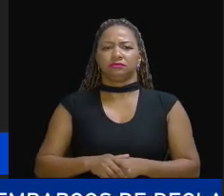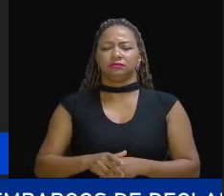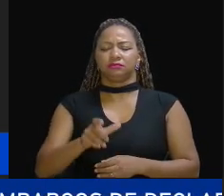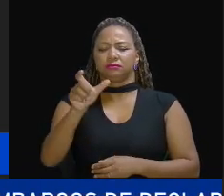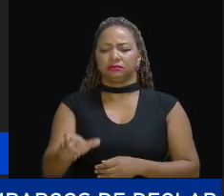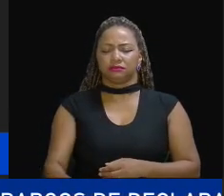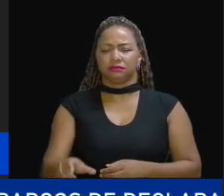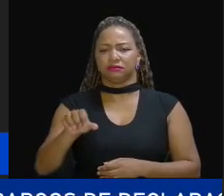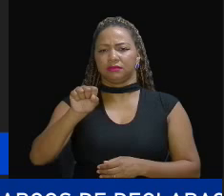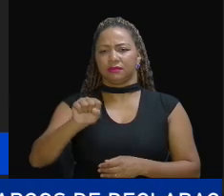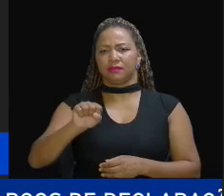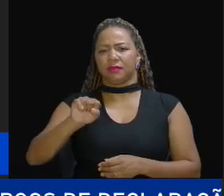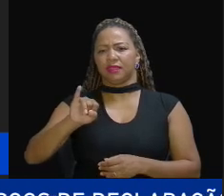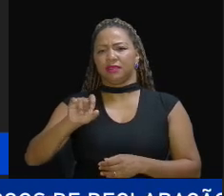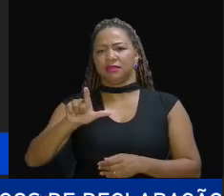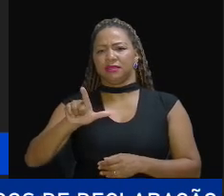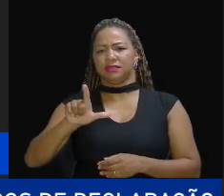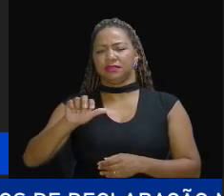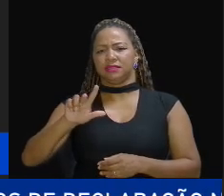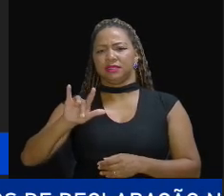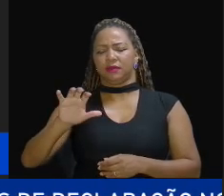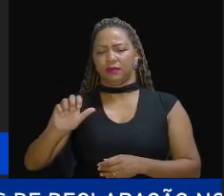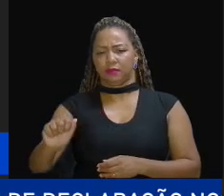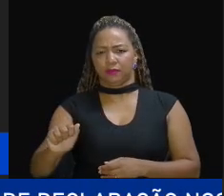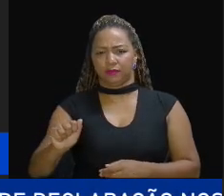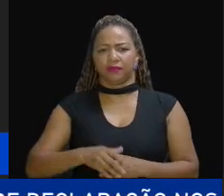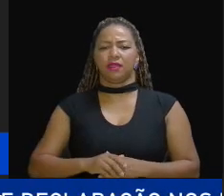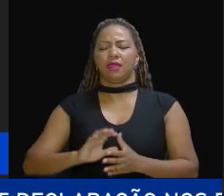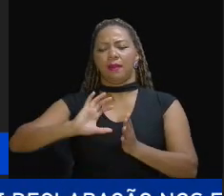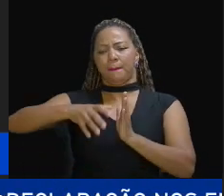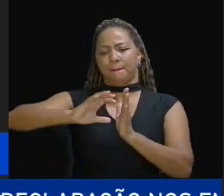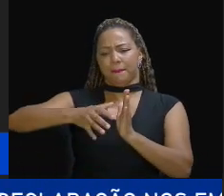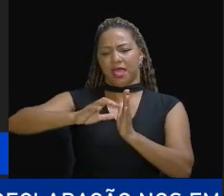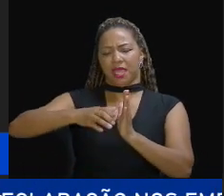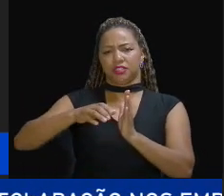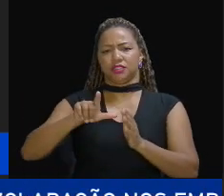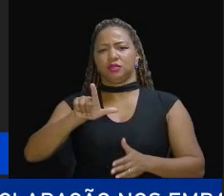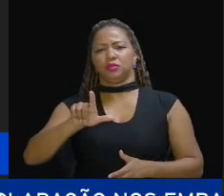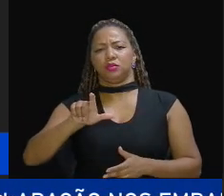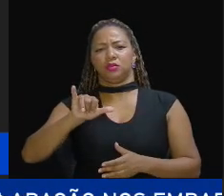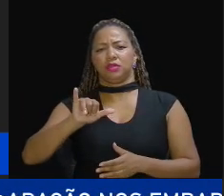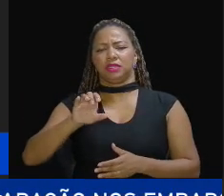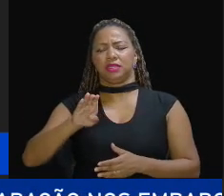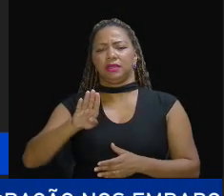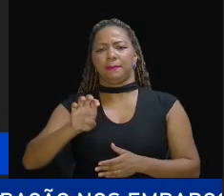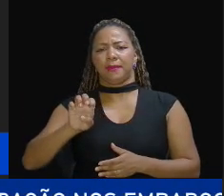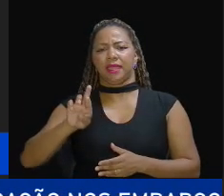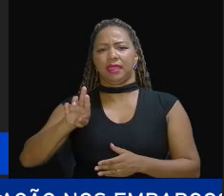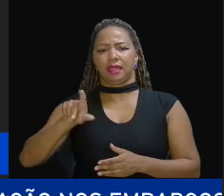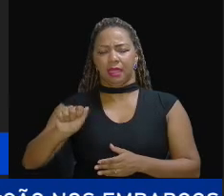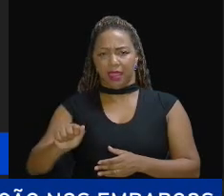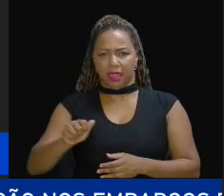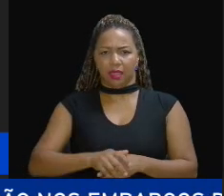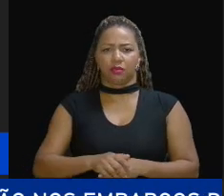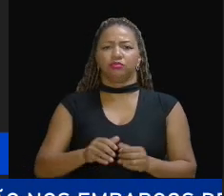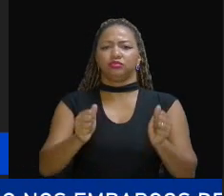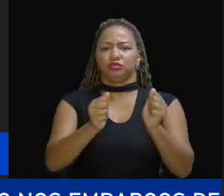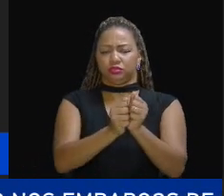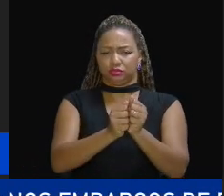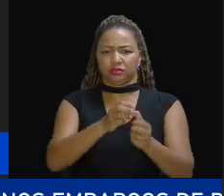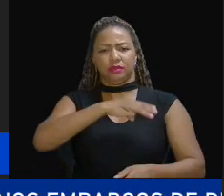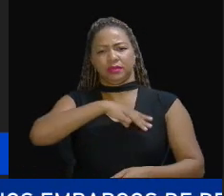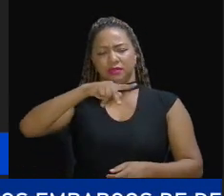embargantes são Silvia Nobre Lopes, Partido Liberal, Diretório Nacional, e os embargados Ministério Público